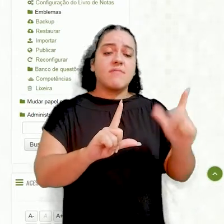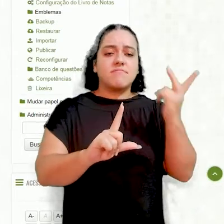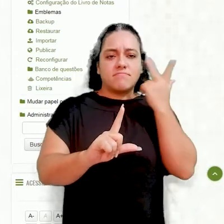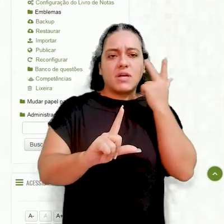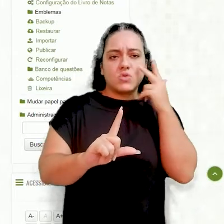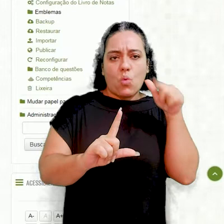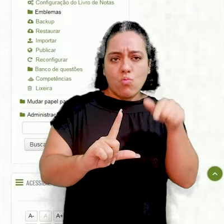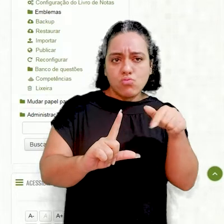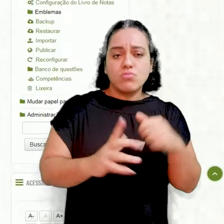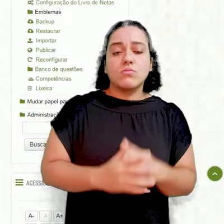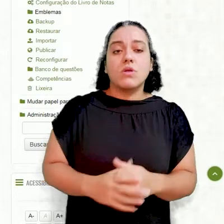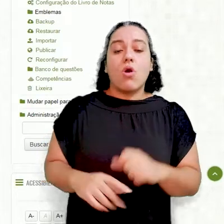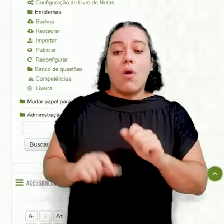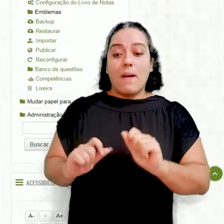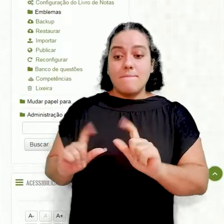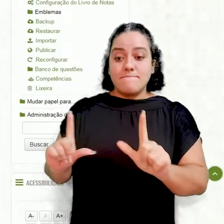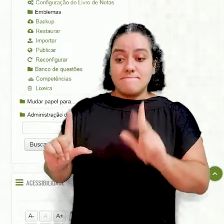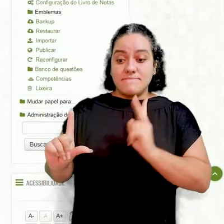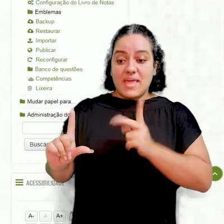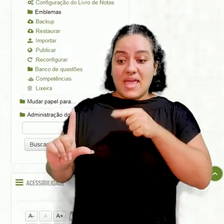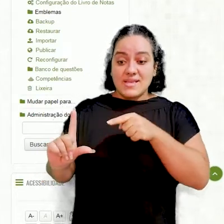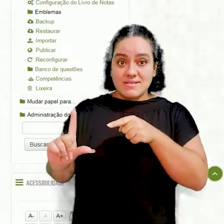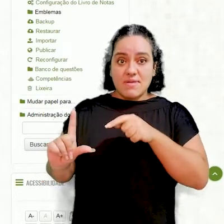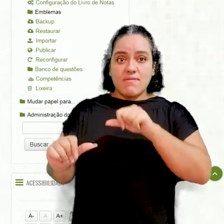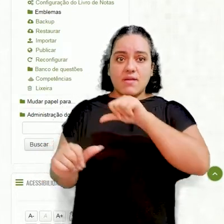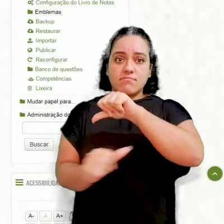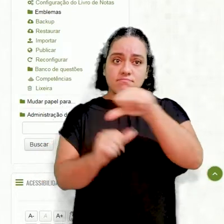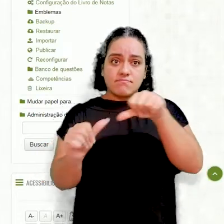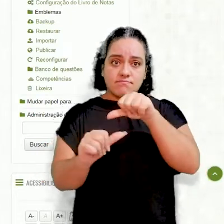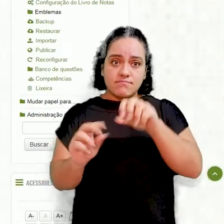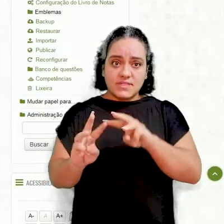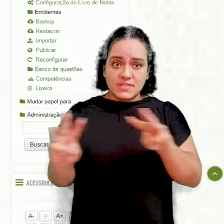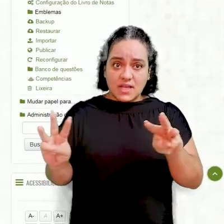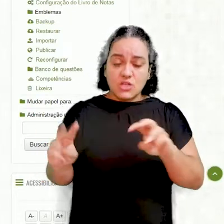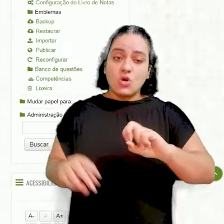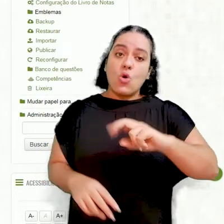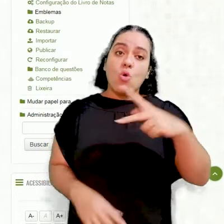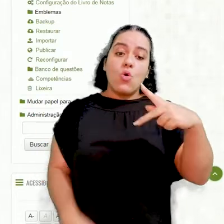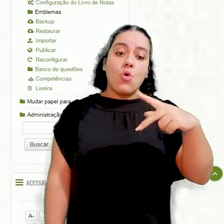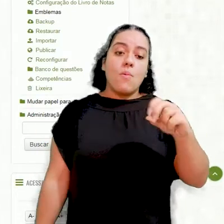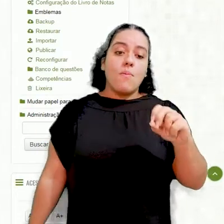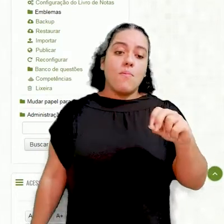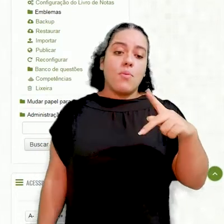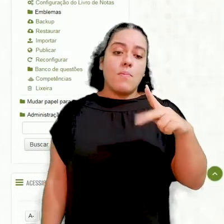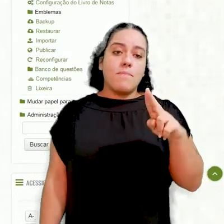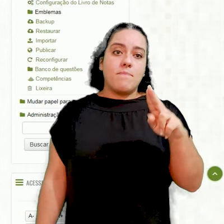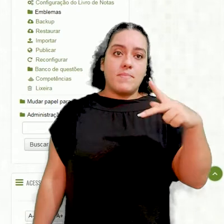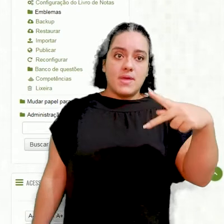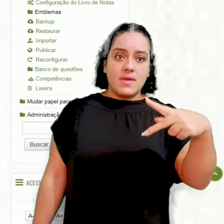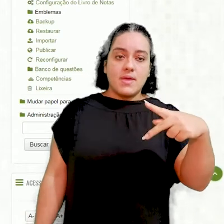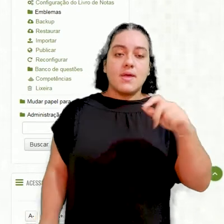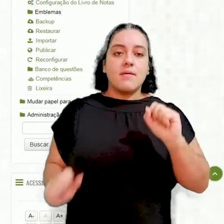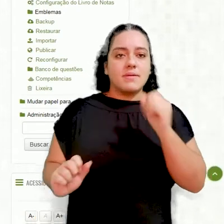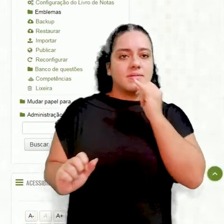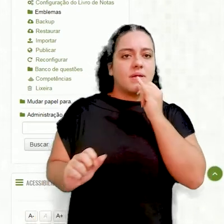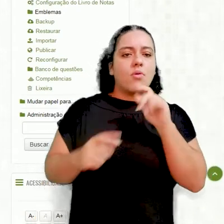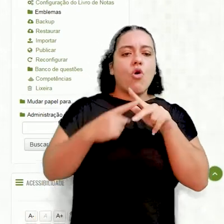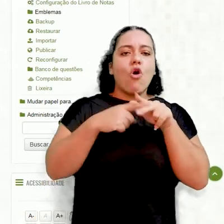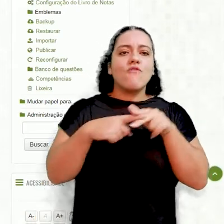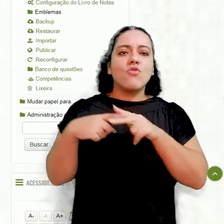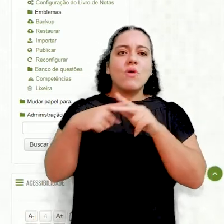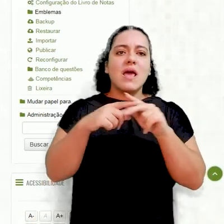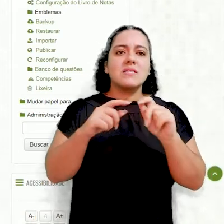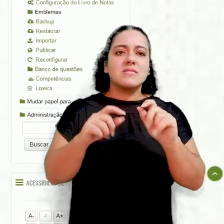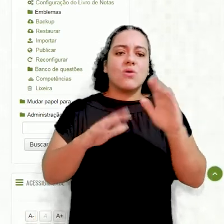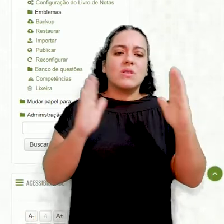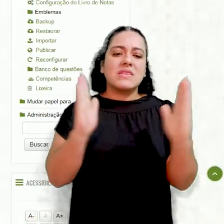Abrir vai abrir na mesma janela ou abrir numa janela pop-up, que quando você clicar, ele vai abrir algumas configurações para você dizer o tamanho do